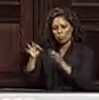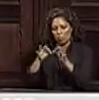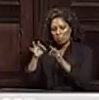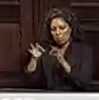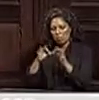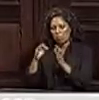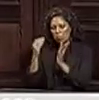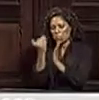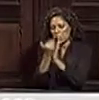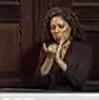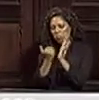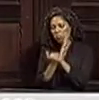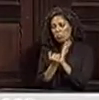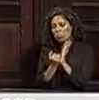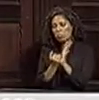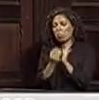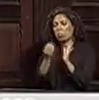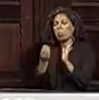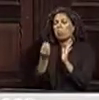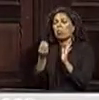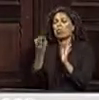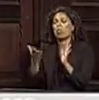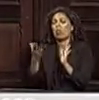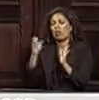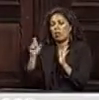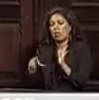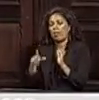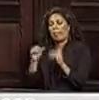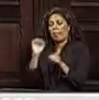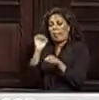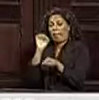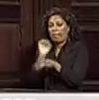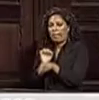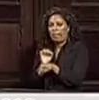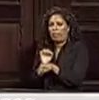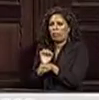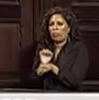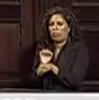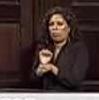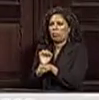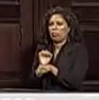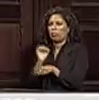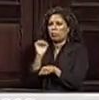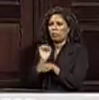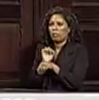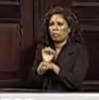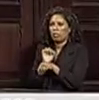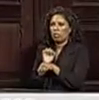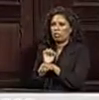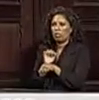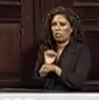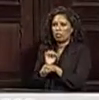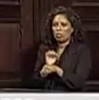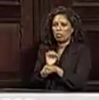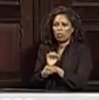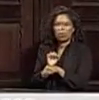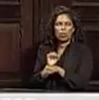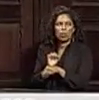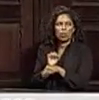anular a participação do Estado do Rio de Janeiro no âmbito do